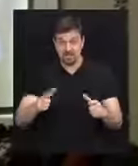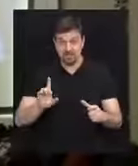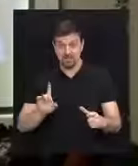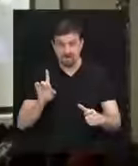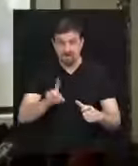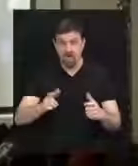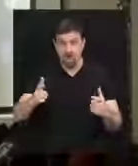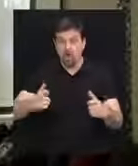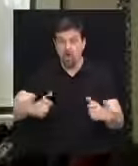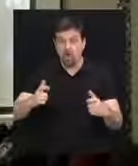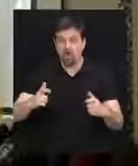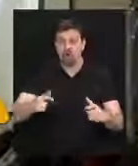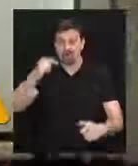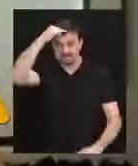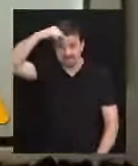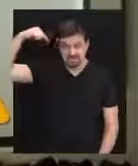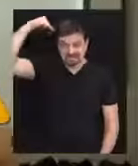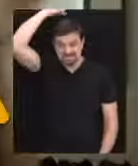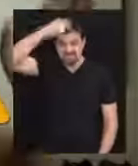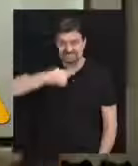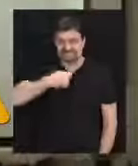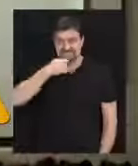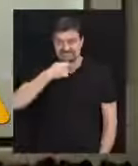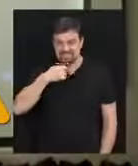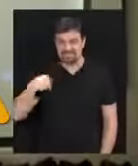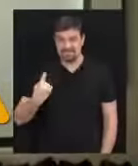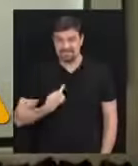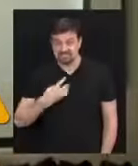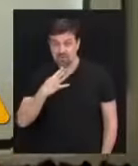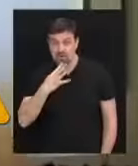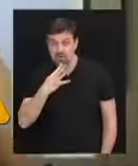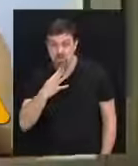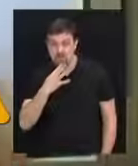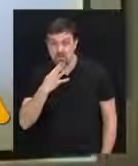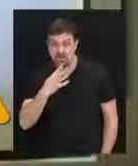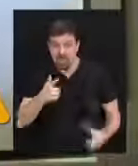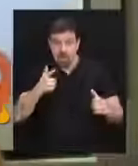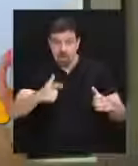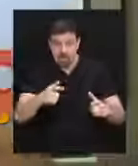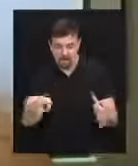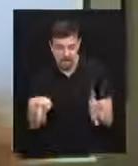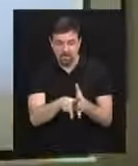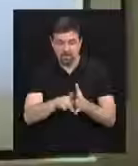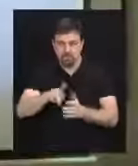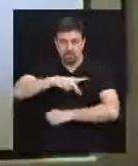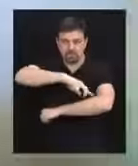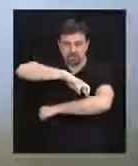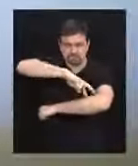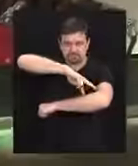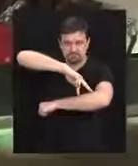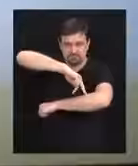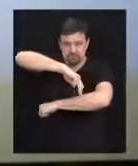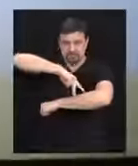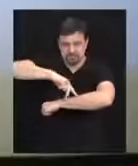A próxima parada hoje está nas ruas do Jardim Santana e a gente vai conhecer um lugar exclusivo para o rei do pop.